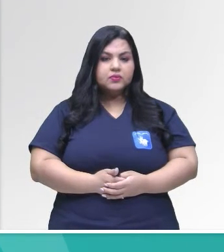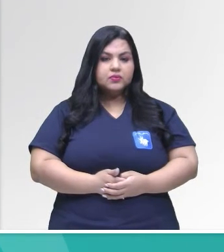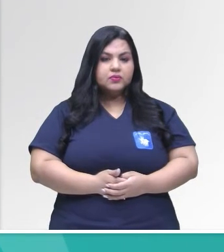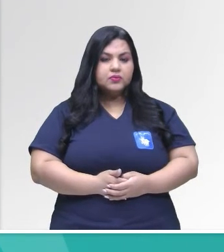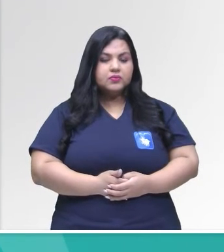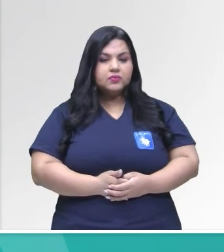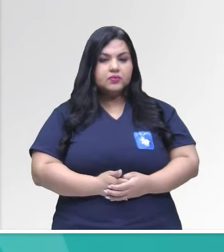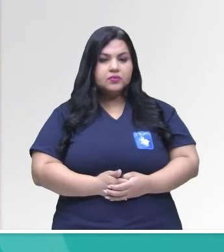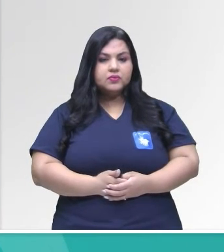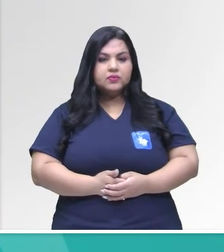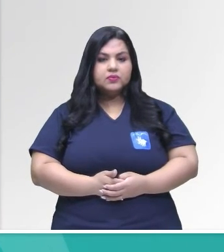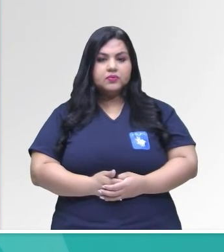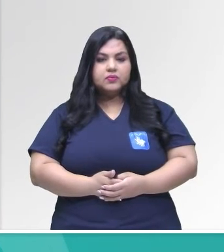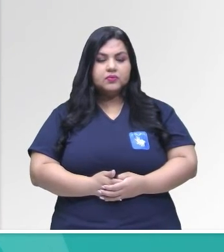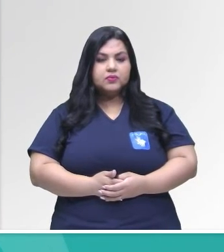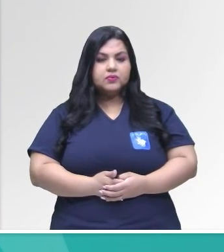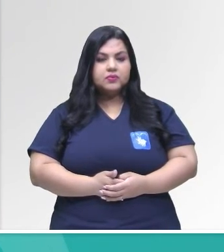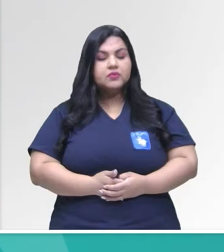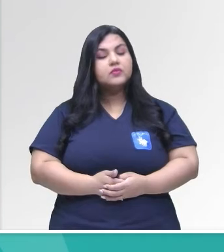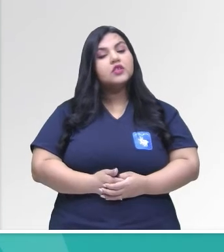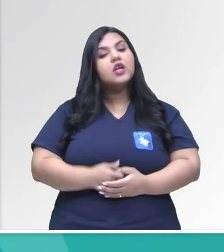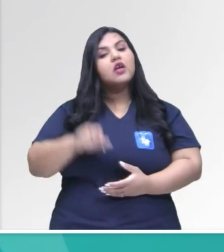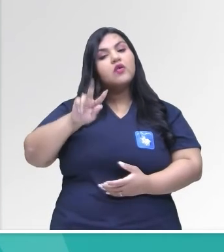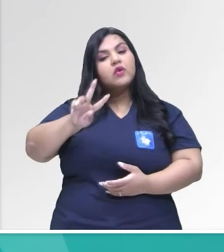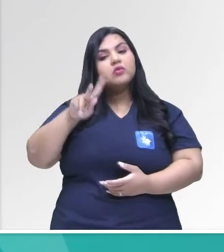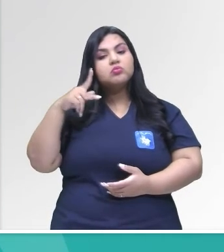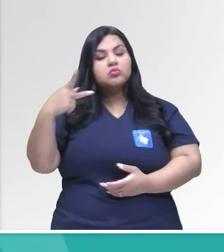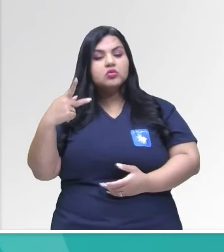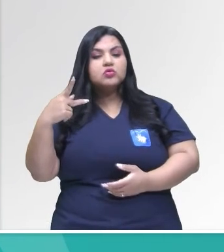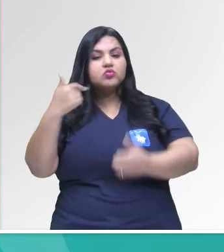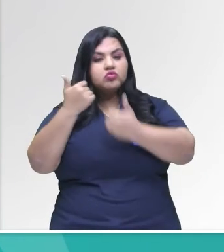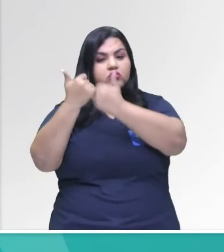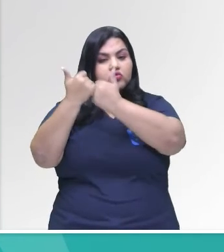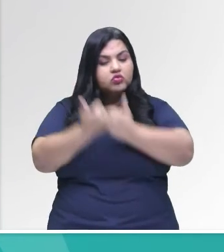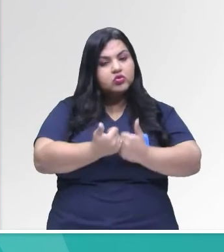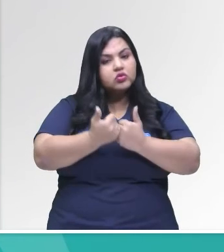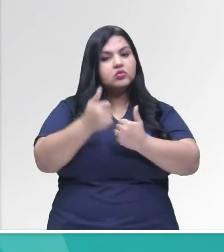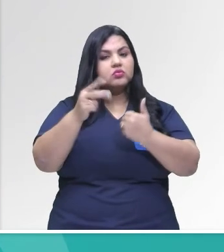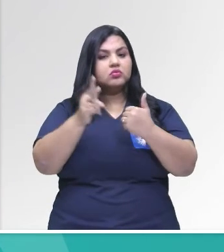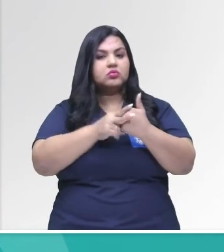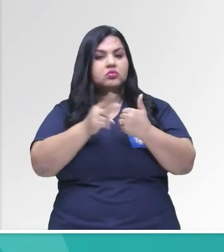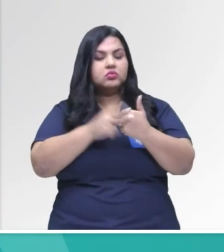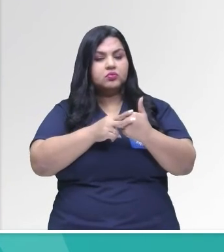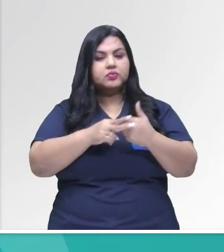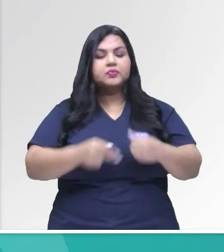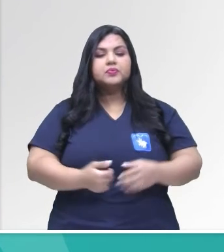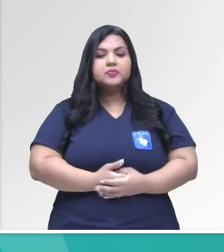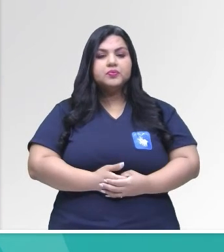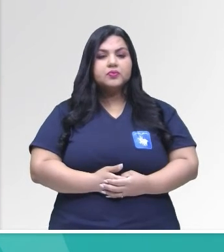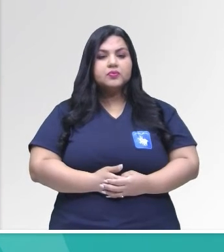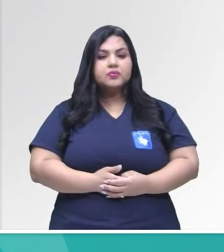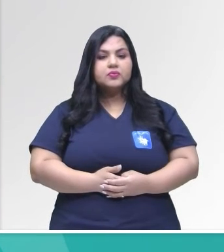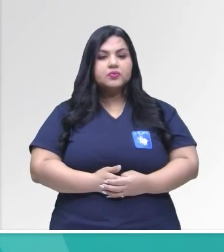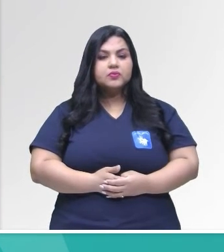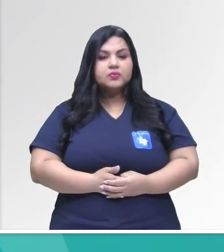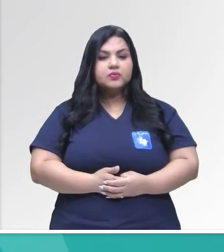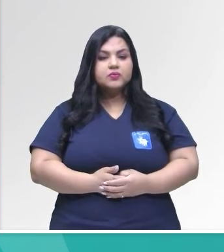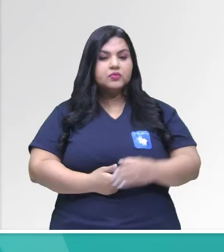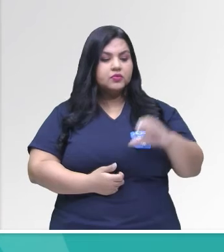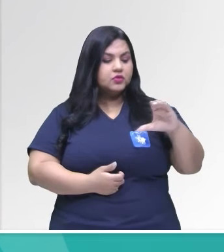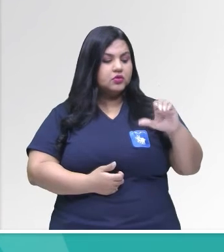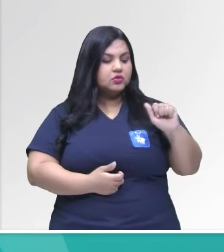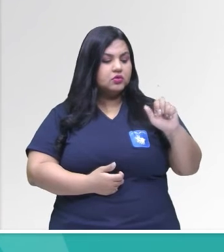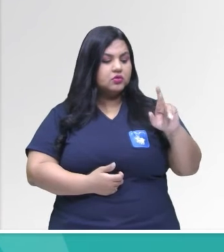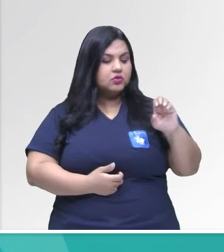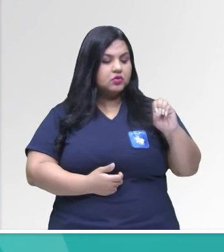verbo auxiliar na voz passiva. O verbo principal é o particípio. Carol and